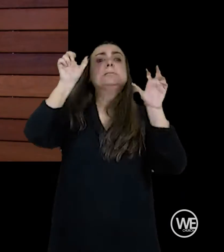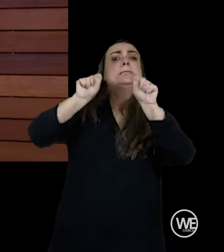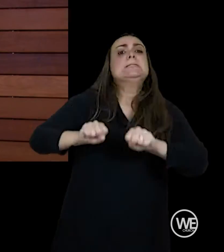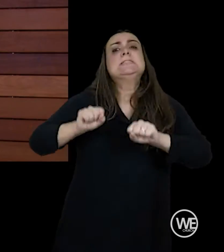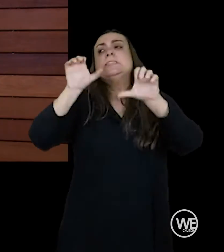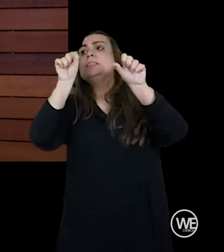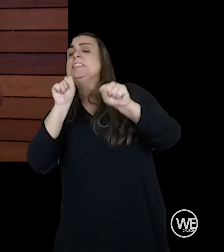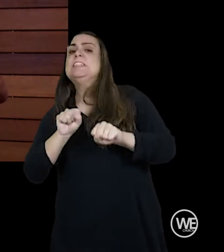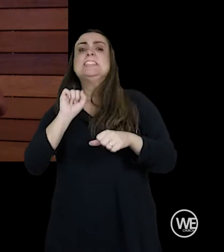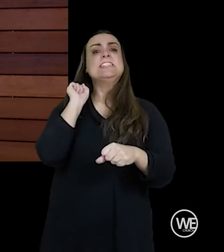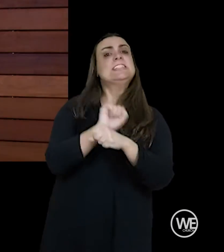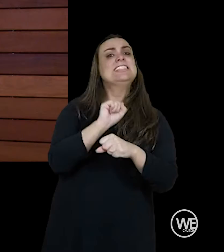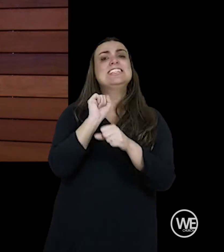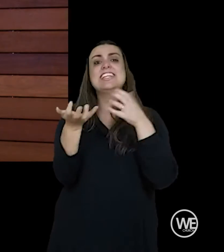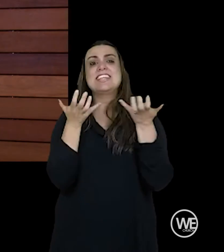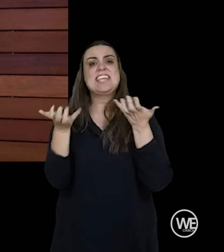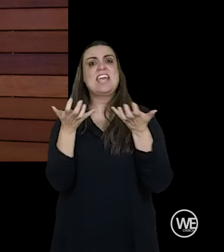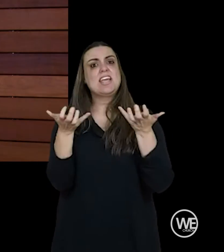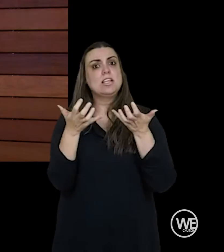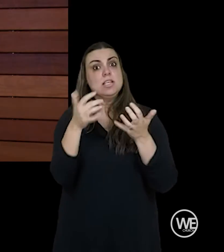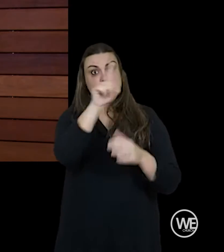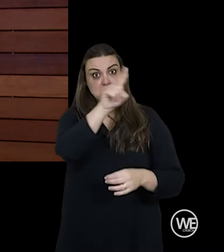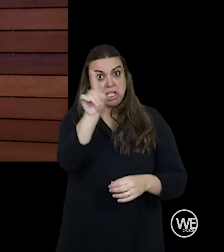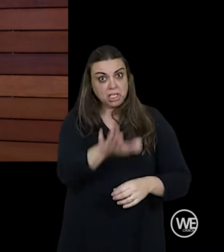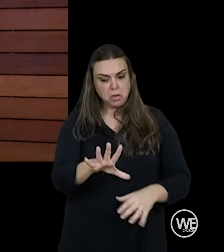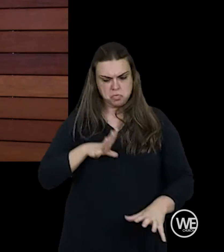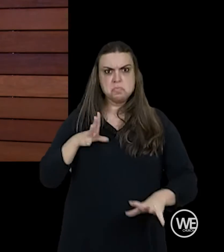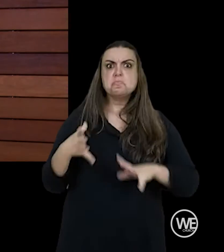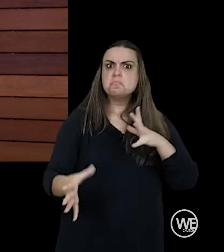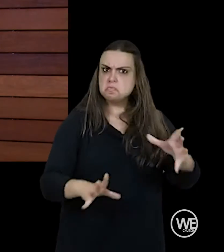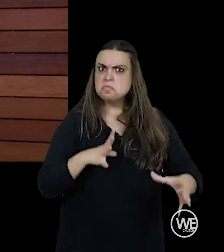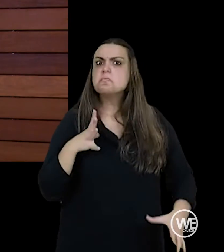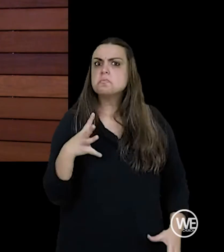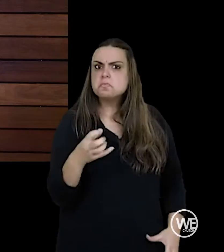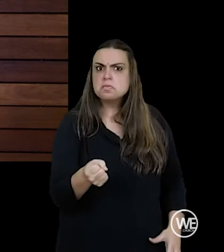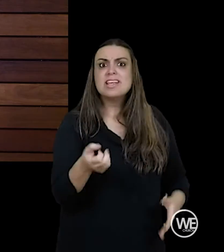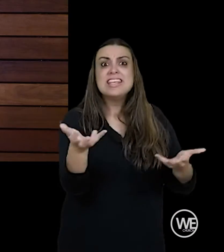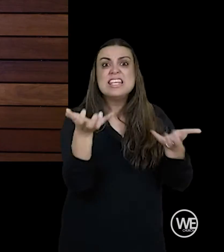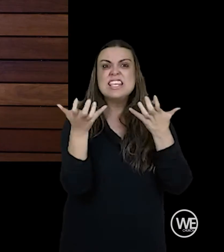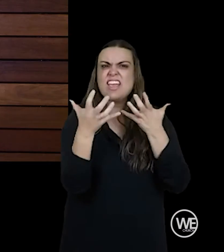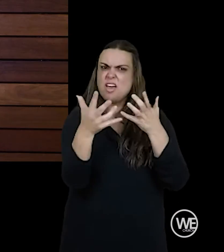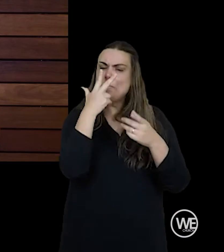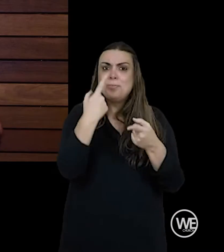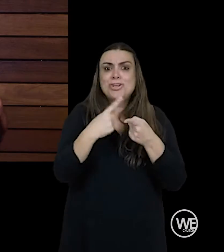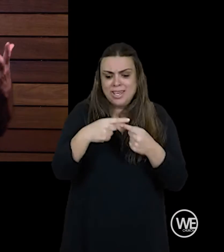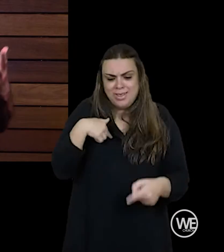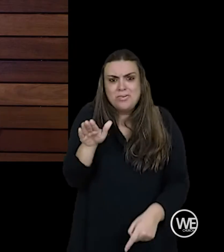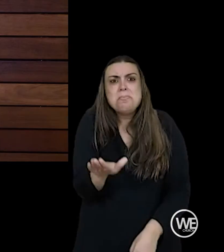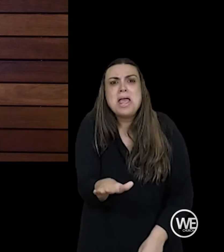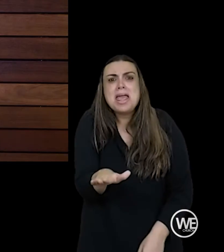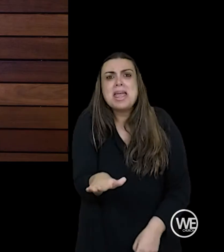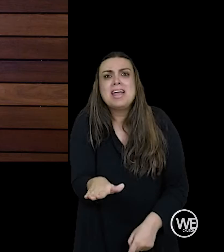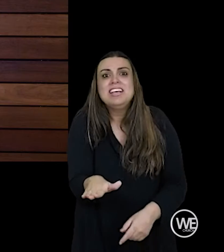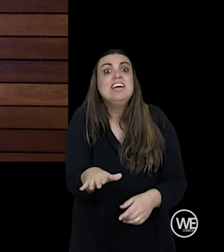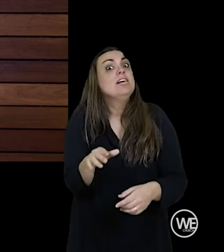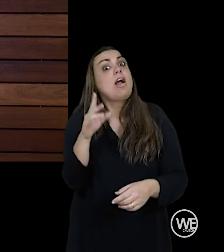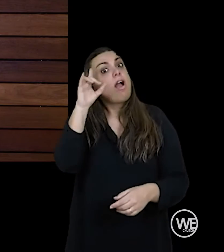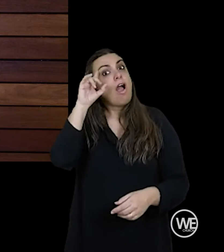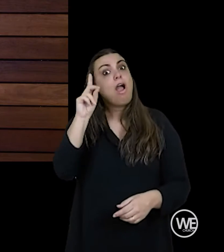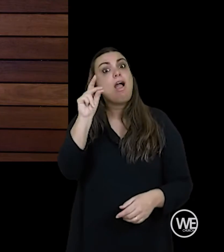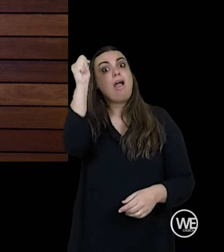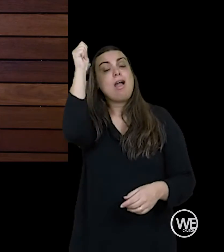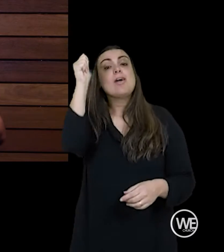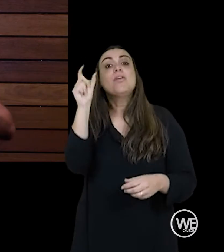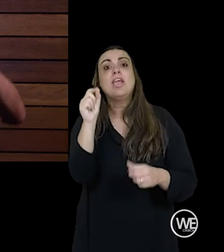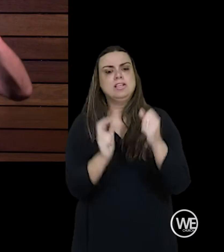estava. Mas Zaqueu quis ser ousado, e ele, para conseguir vencer a baixa estatura, ele subiu numa árvore, um